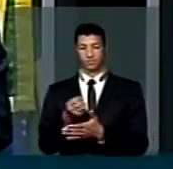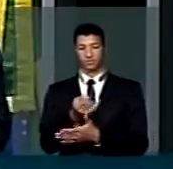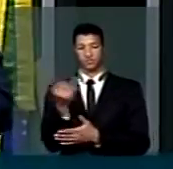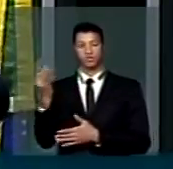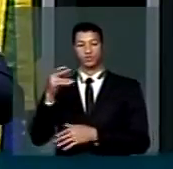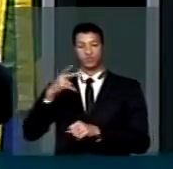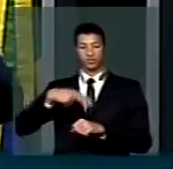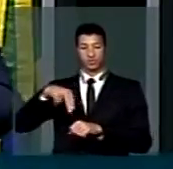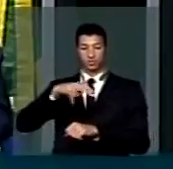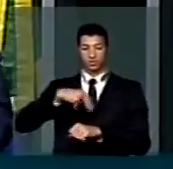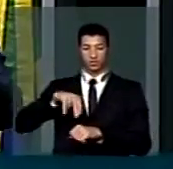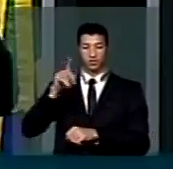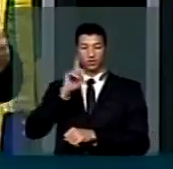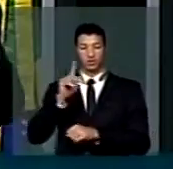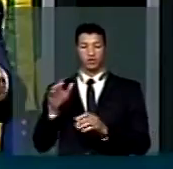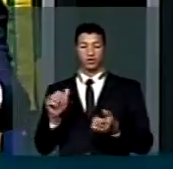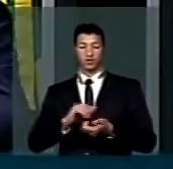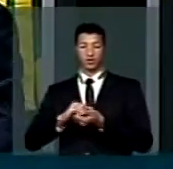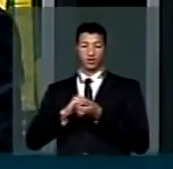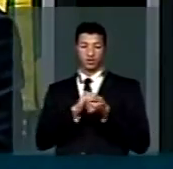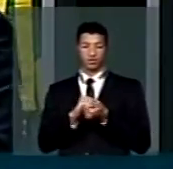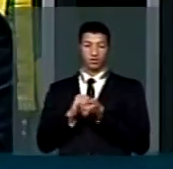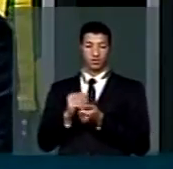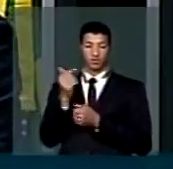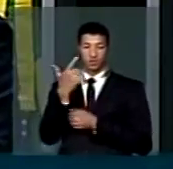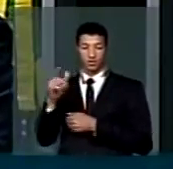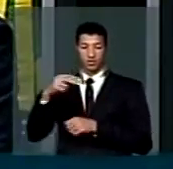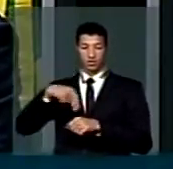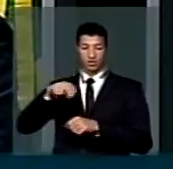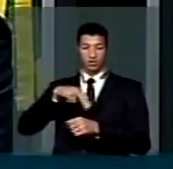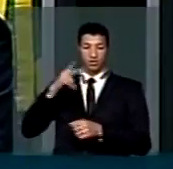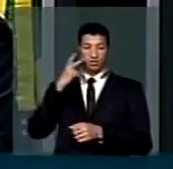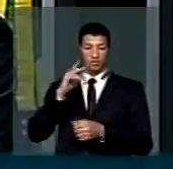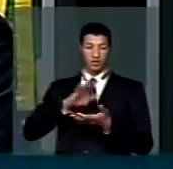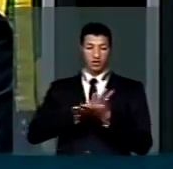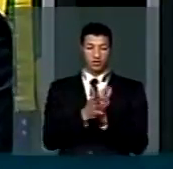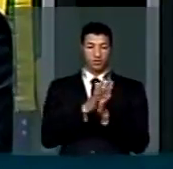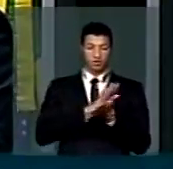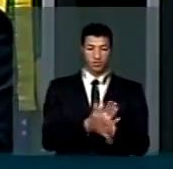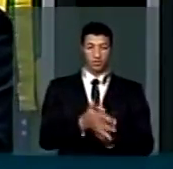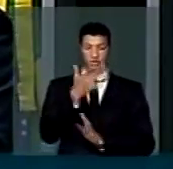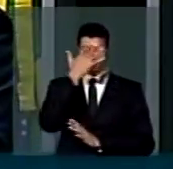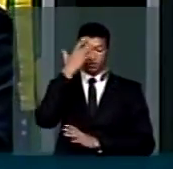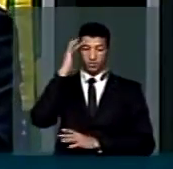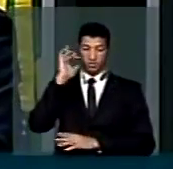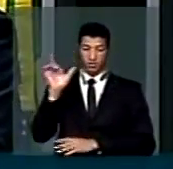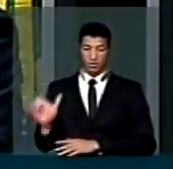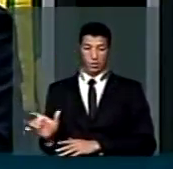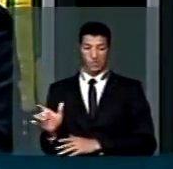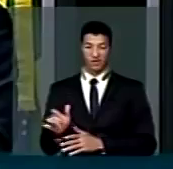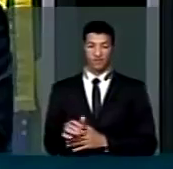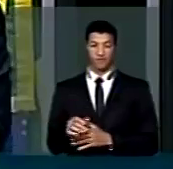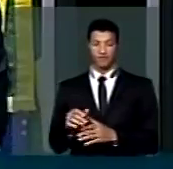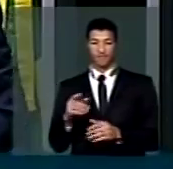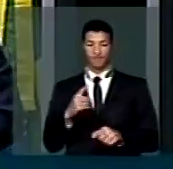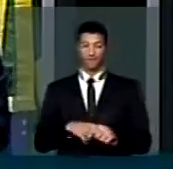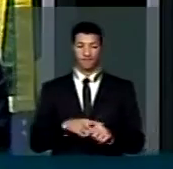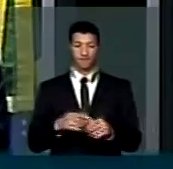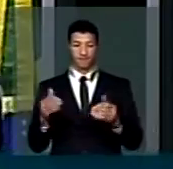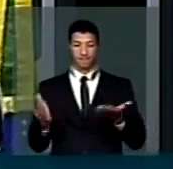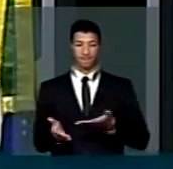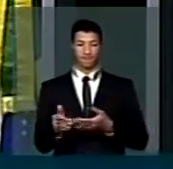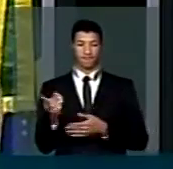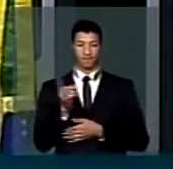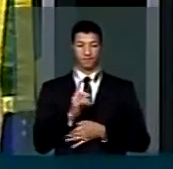enquanto nação, não se associaria a outra nação para explorar pessoas. Neste momento,